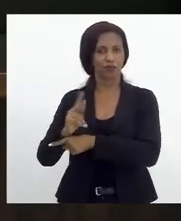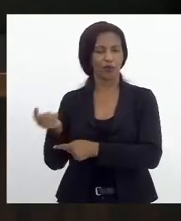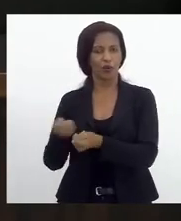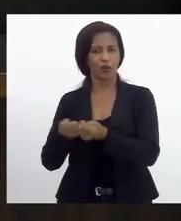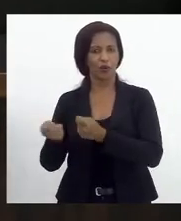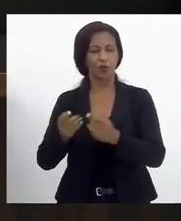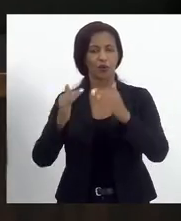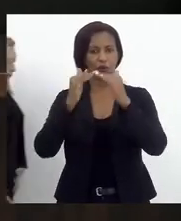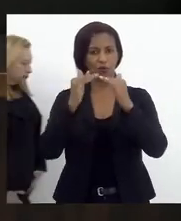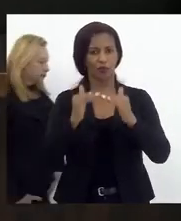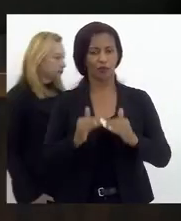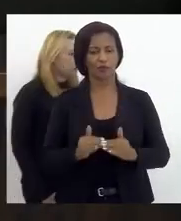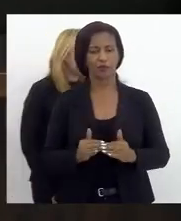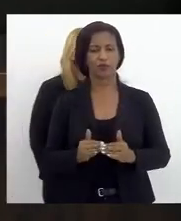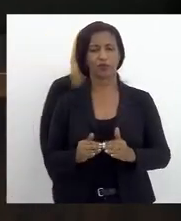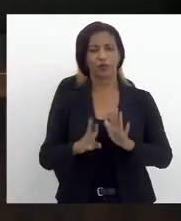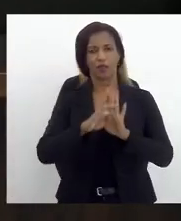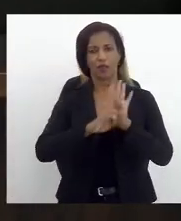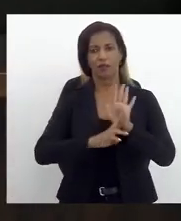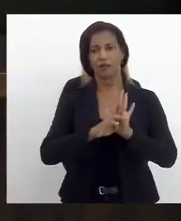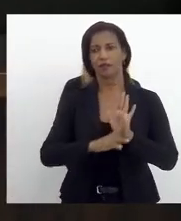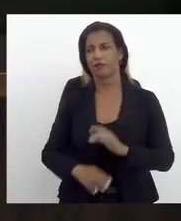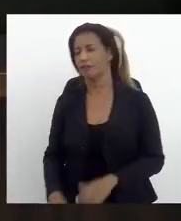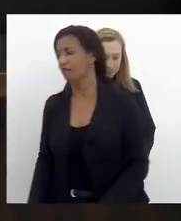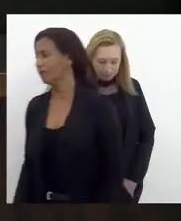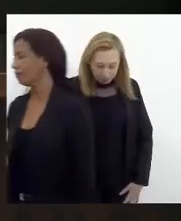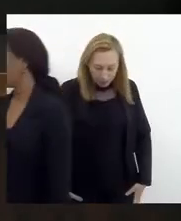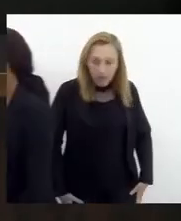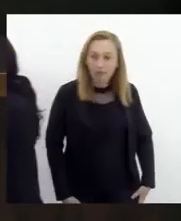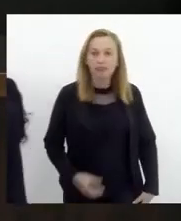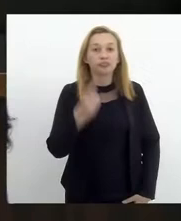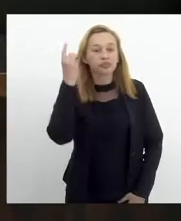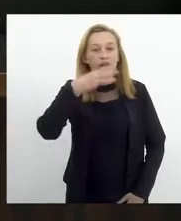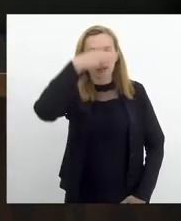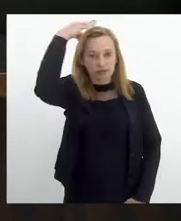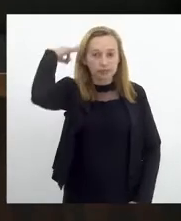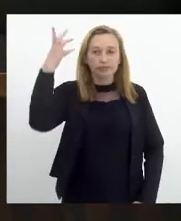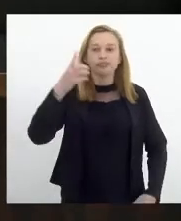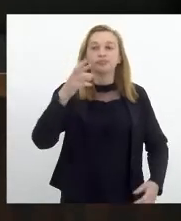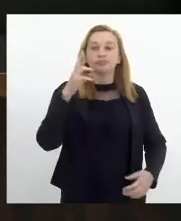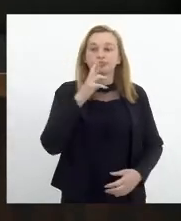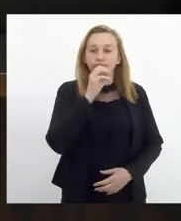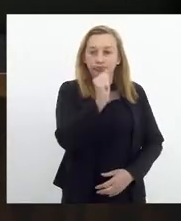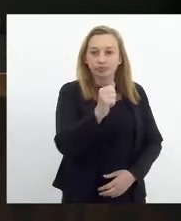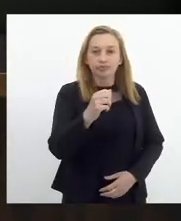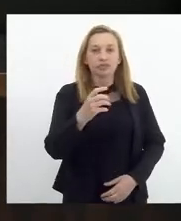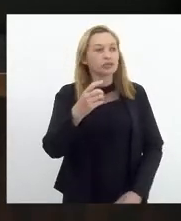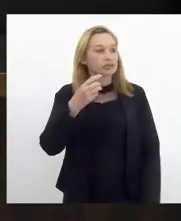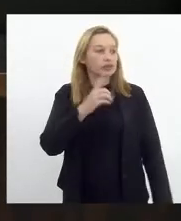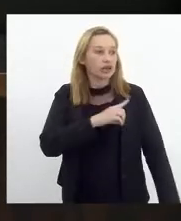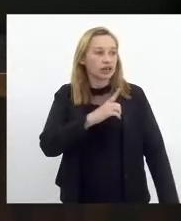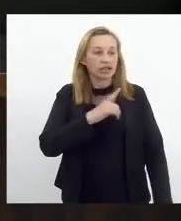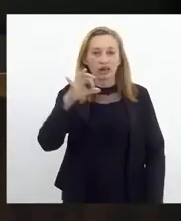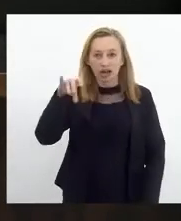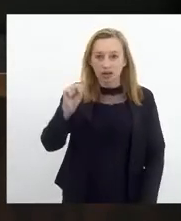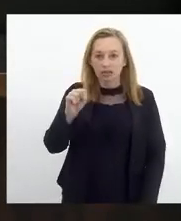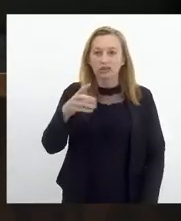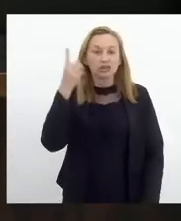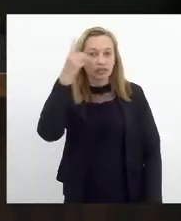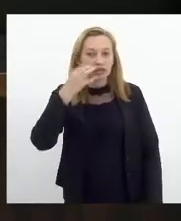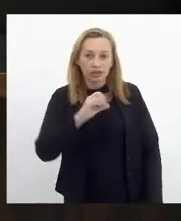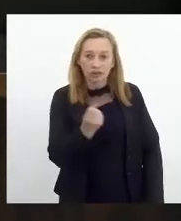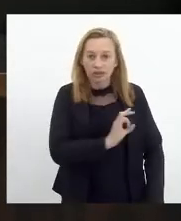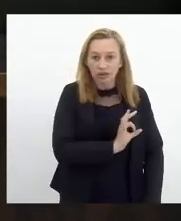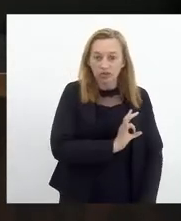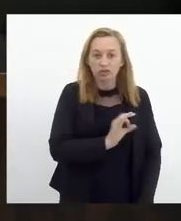controle é favorável. Relatores, deputados Márcio Pacheco, Rodrigo Amorim, delegado Carlos Augusto, deputada Marta